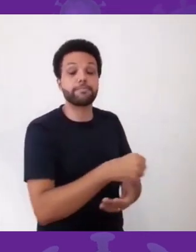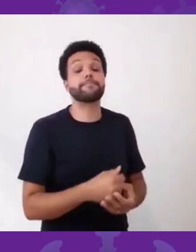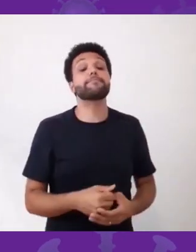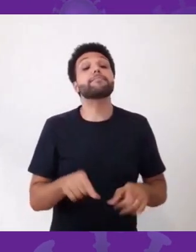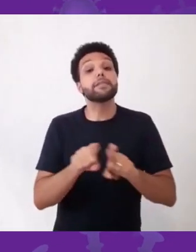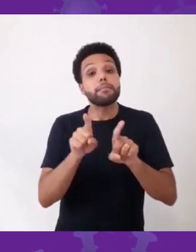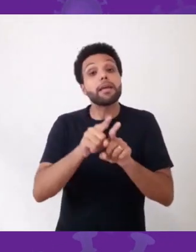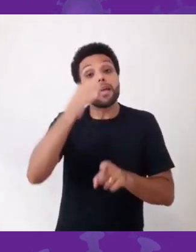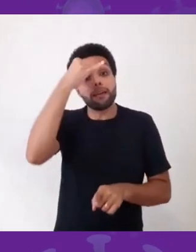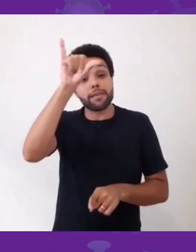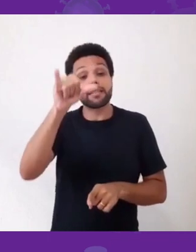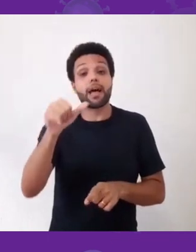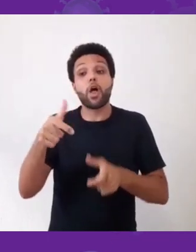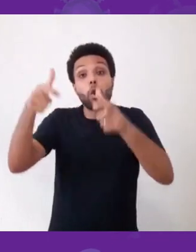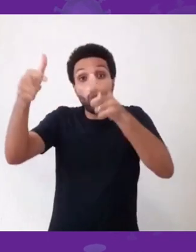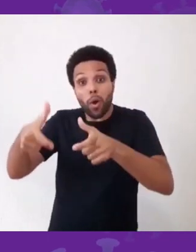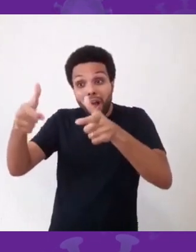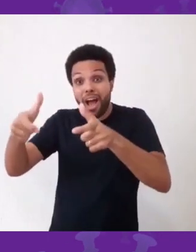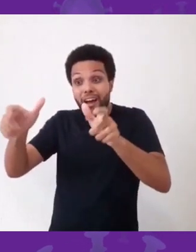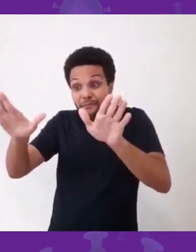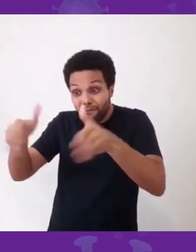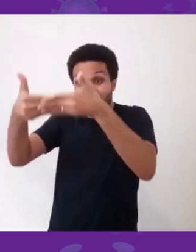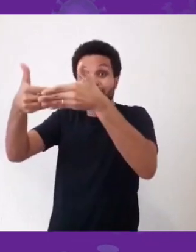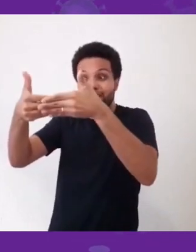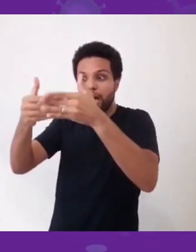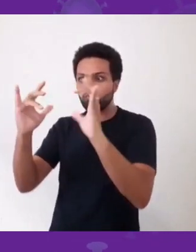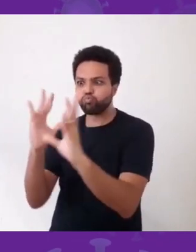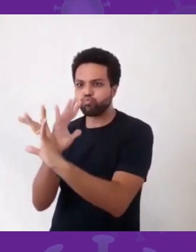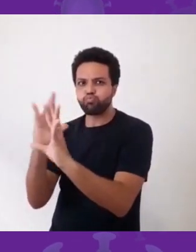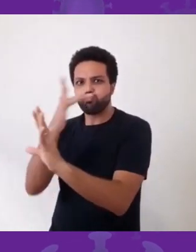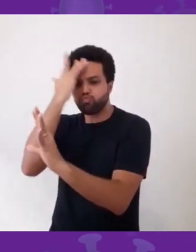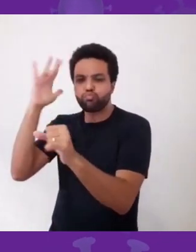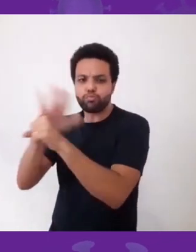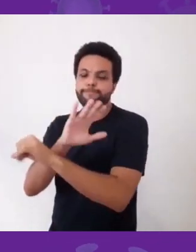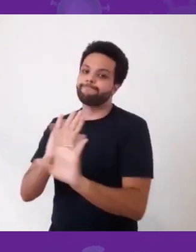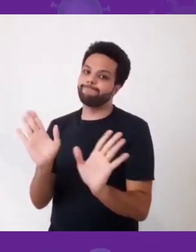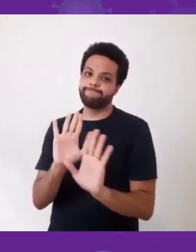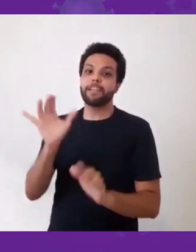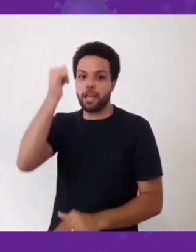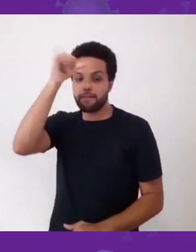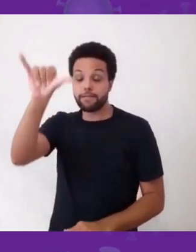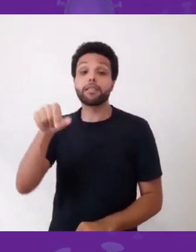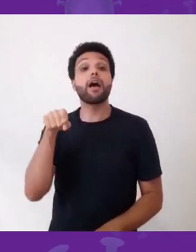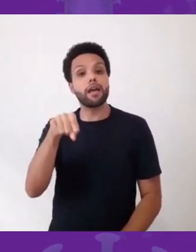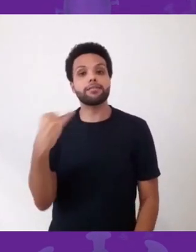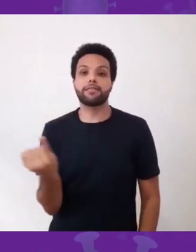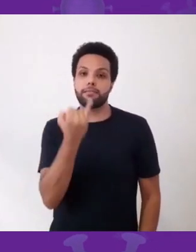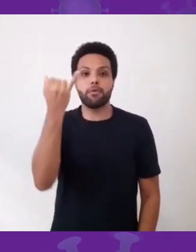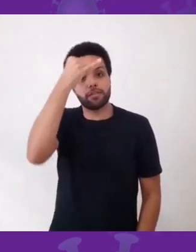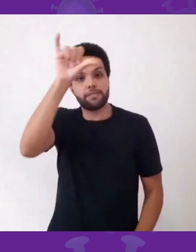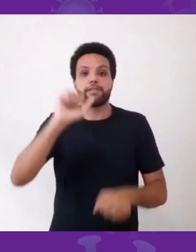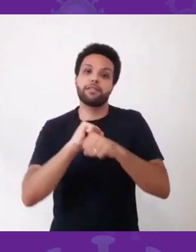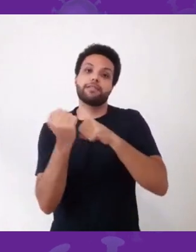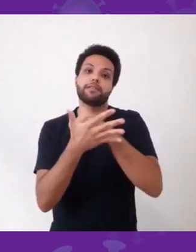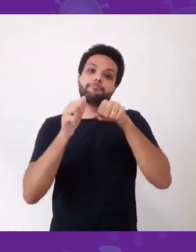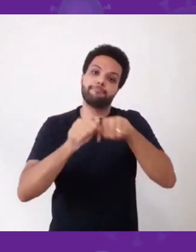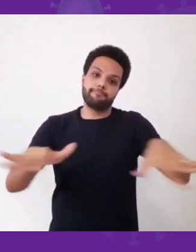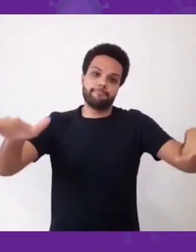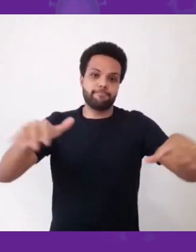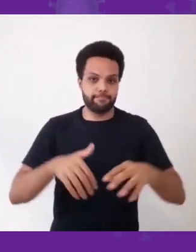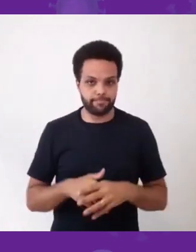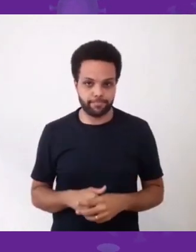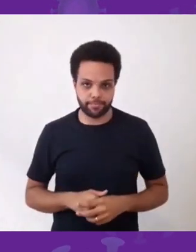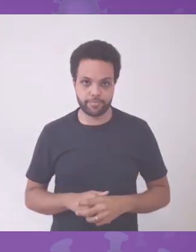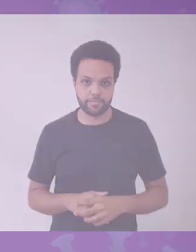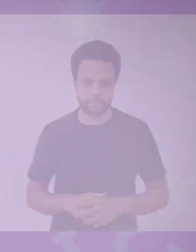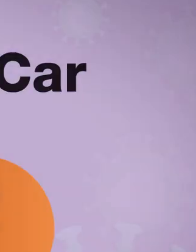importante que as pessoas não fique em aglomerados em locais fechados tudo isso é importante para não transmitir o